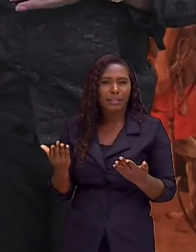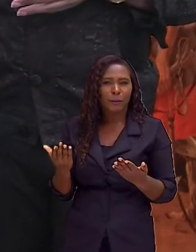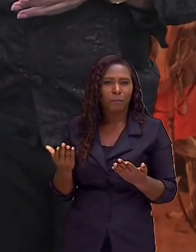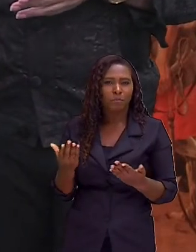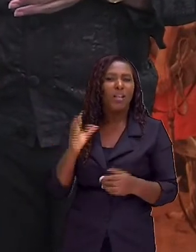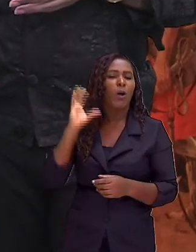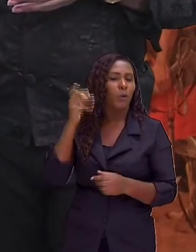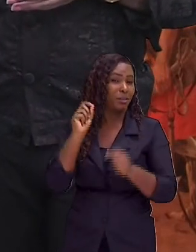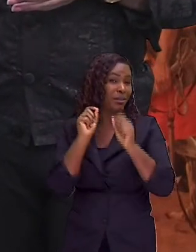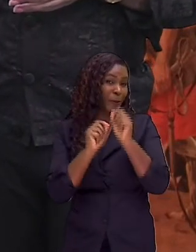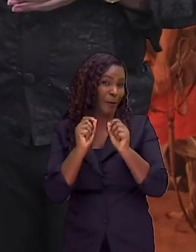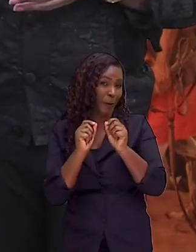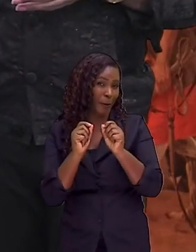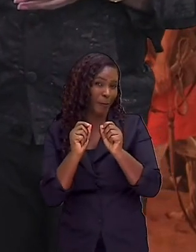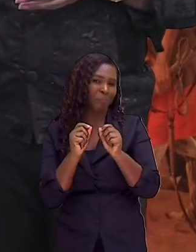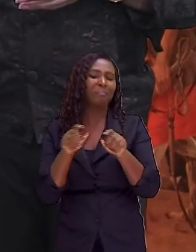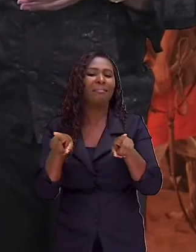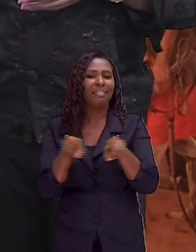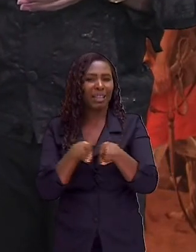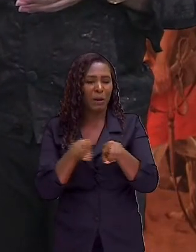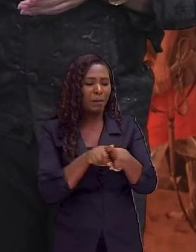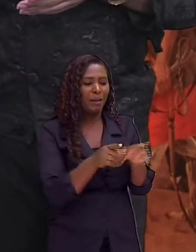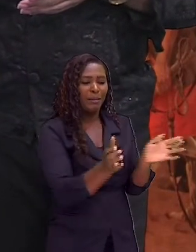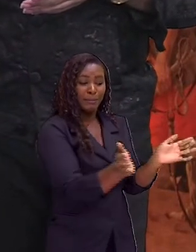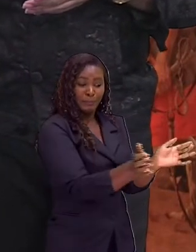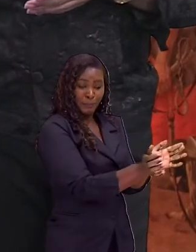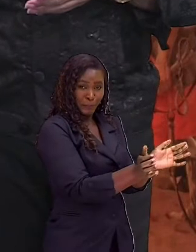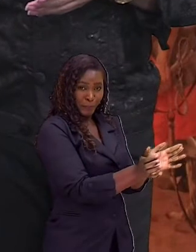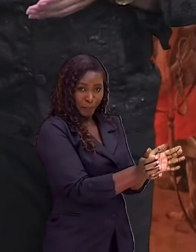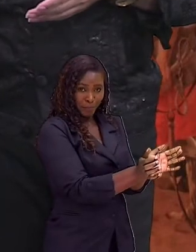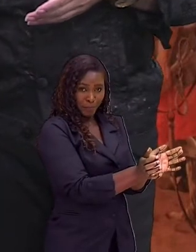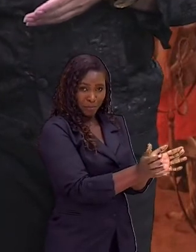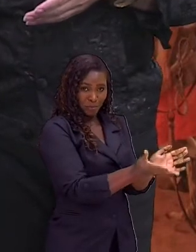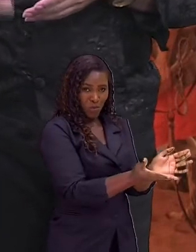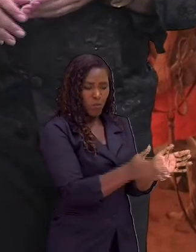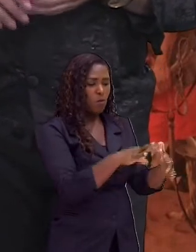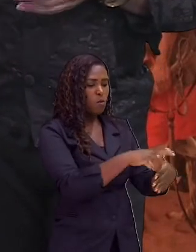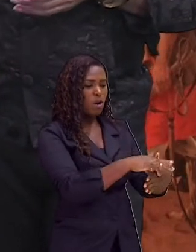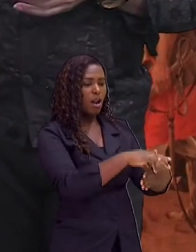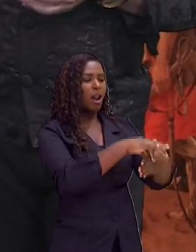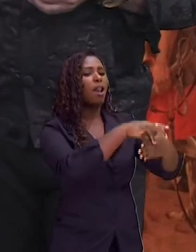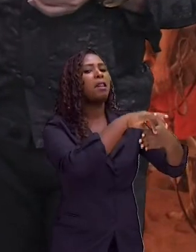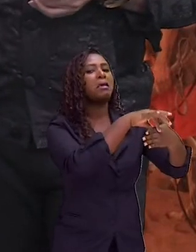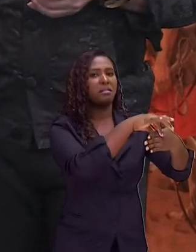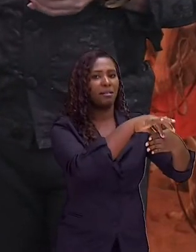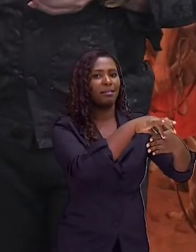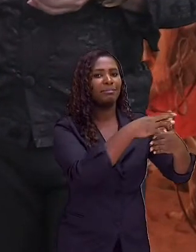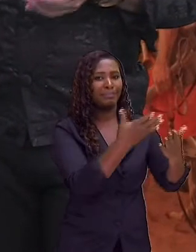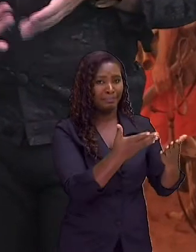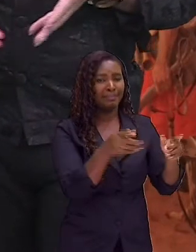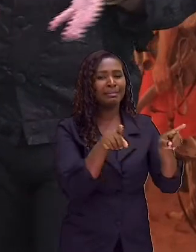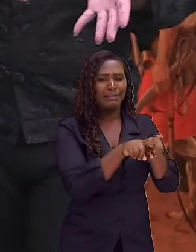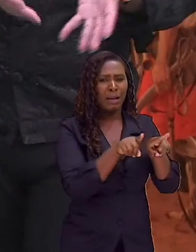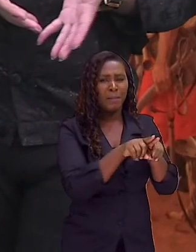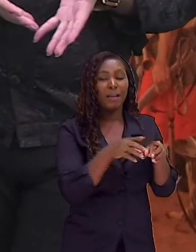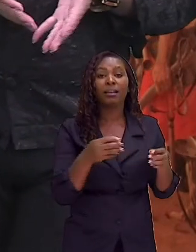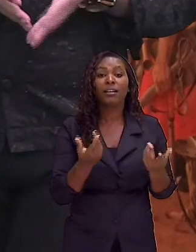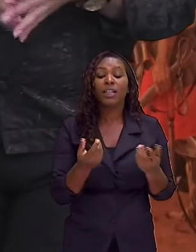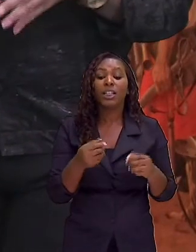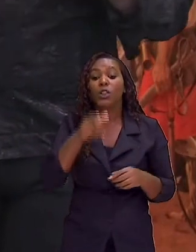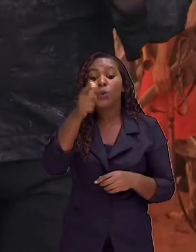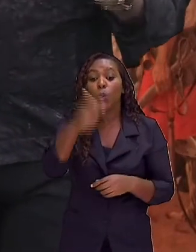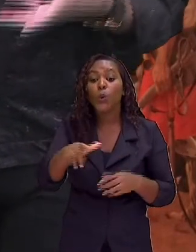Do outro lado, os autonomistas do Cabildo, que é a Assembleia da